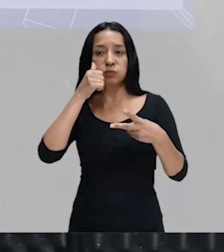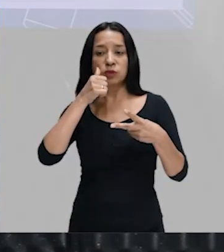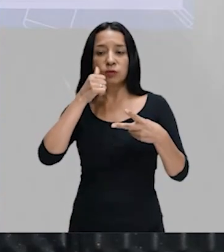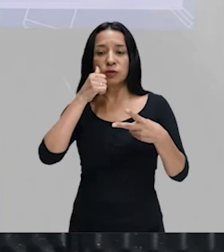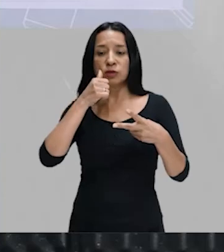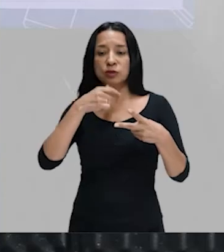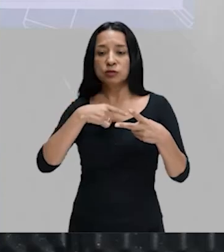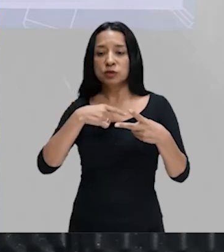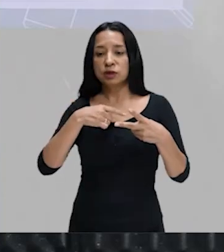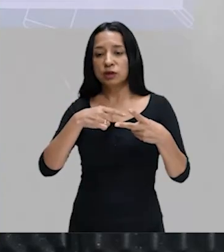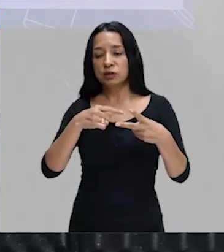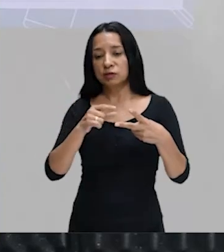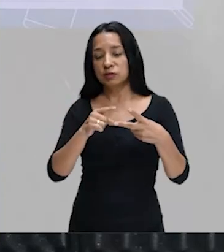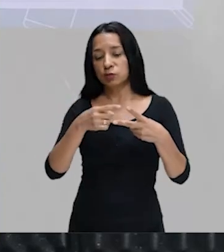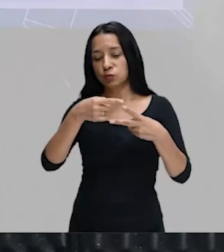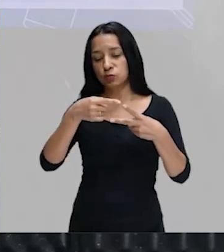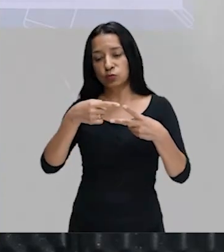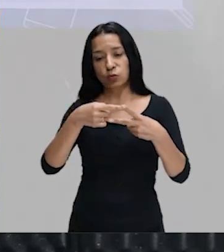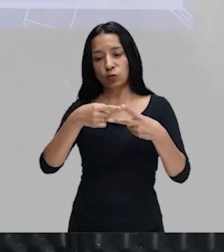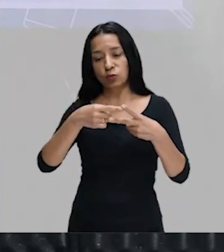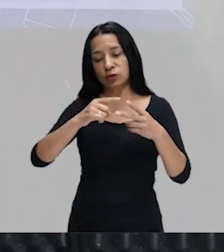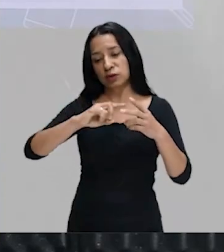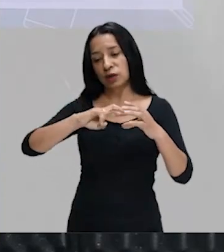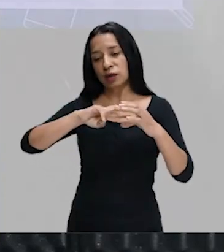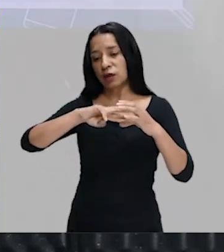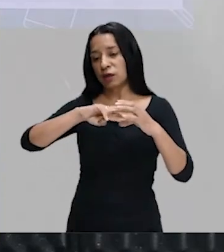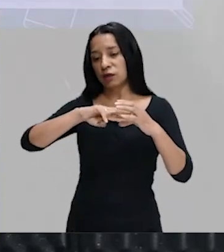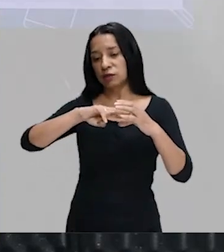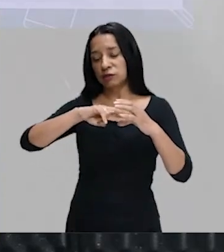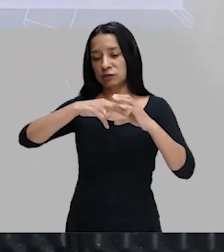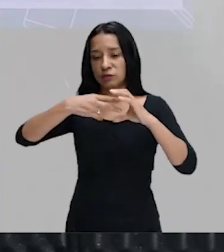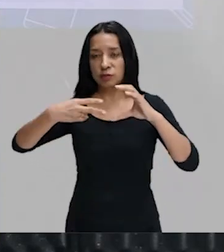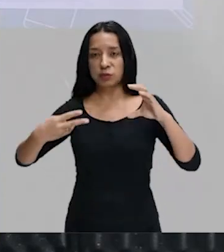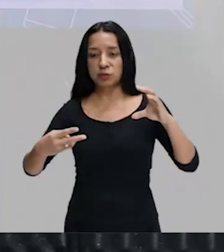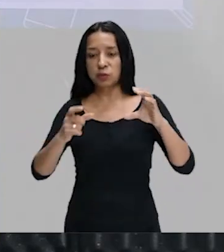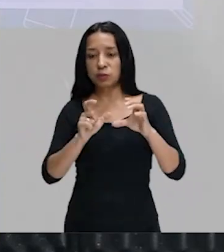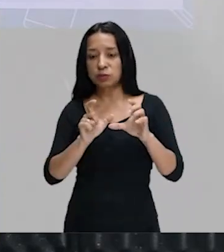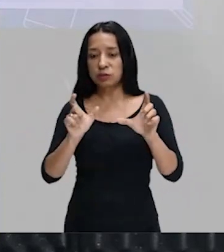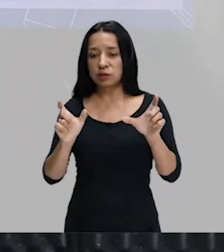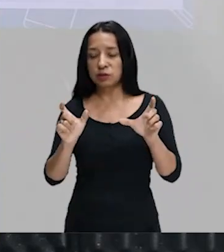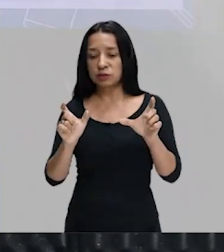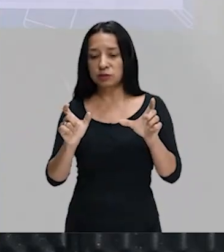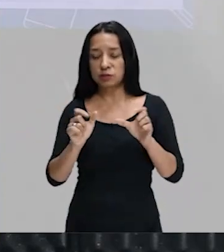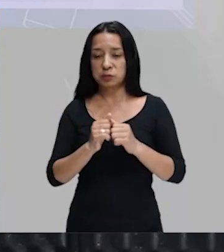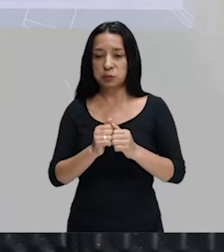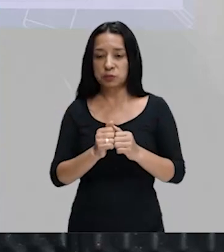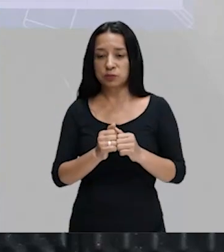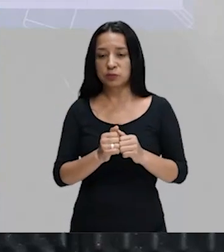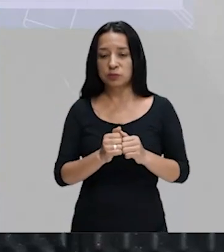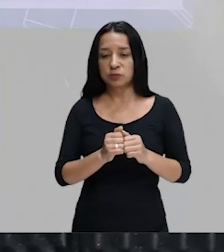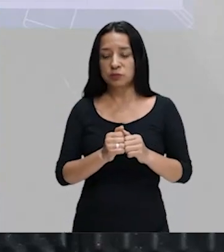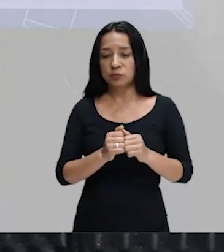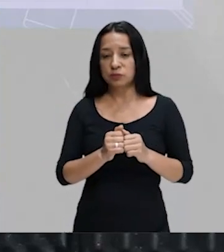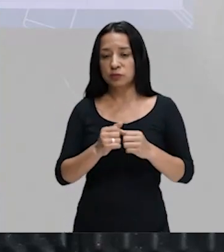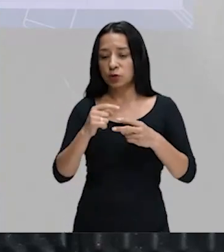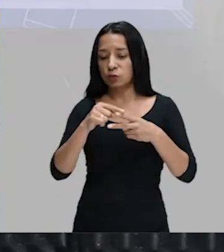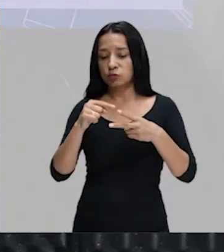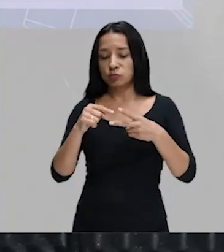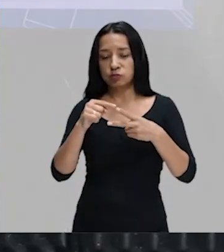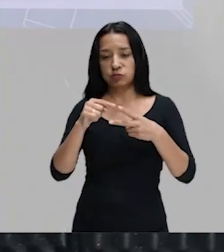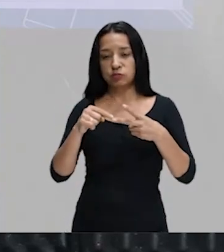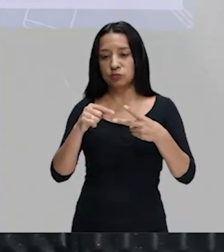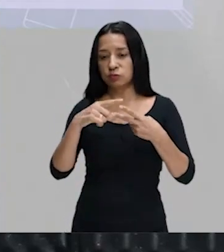ó, praticamente com a mesma morfologia. Como a gente pode observar, o par sexual